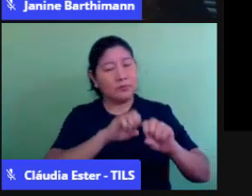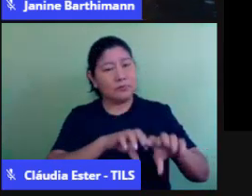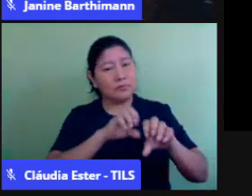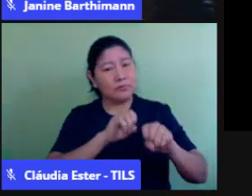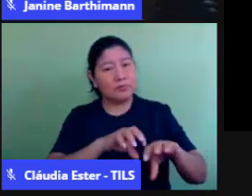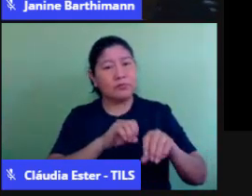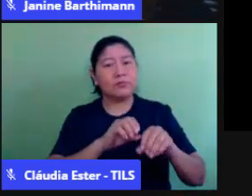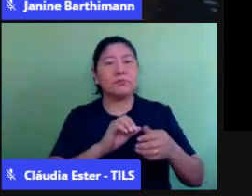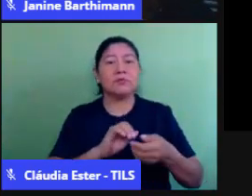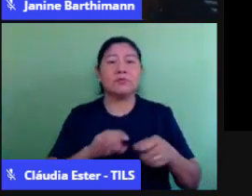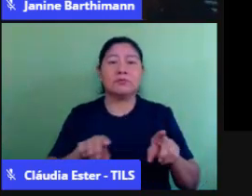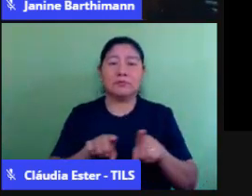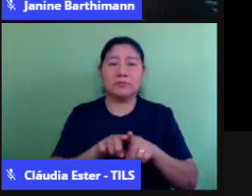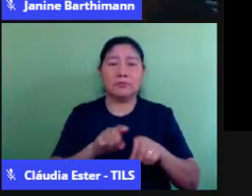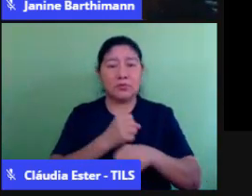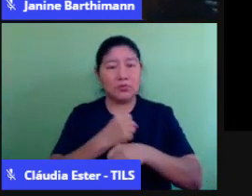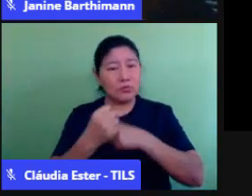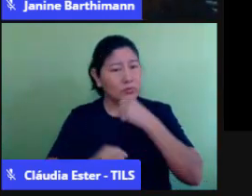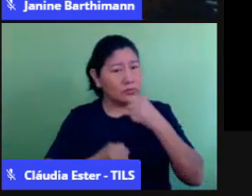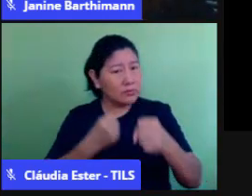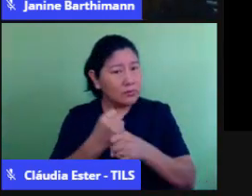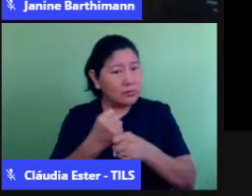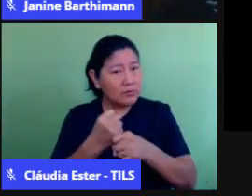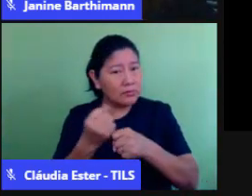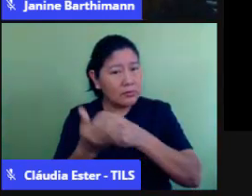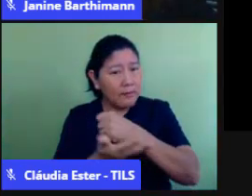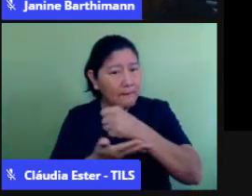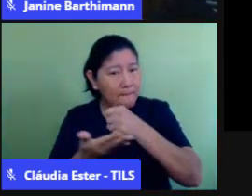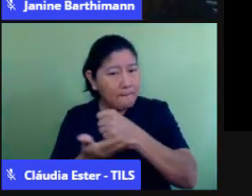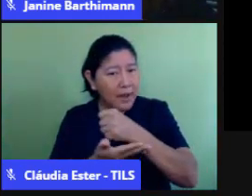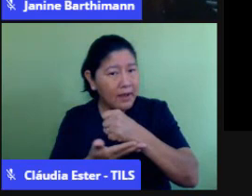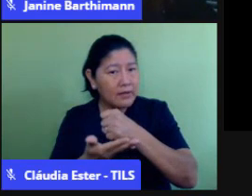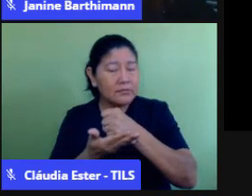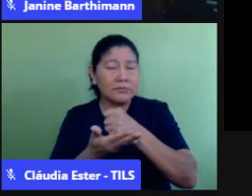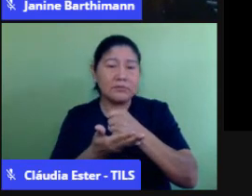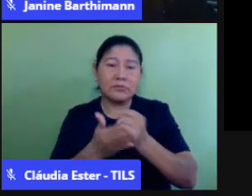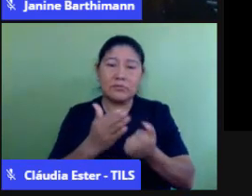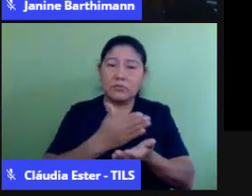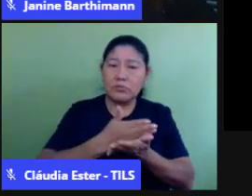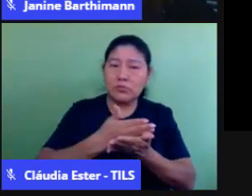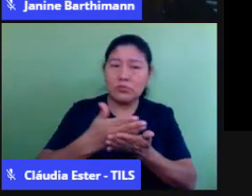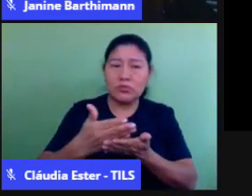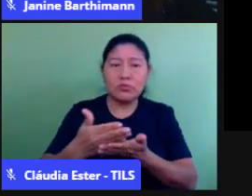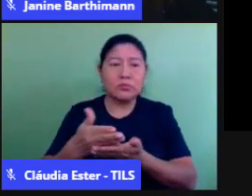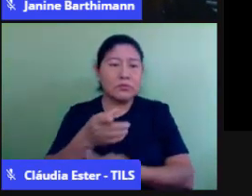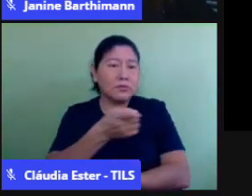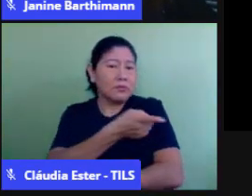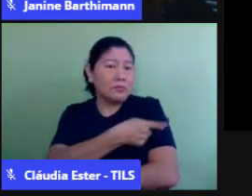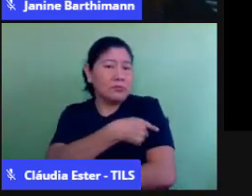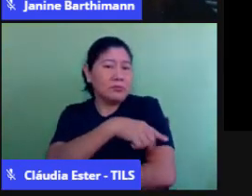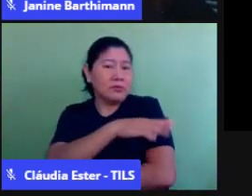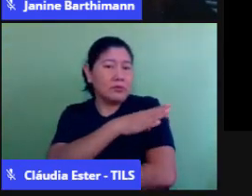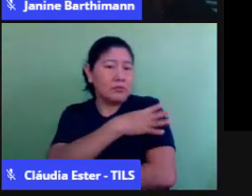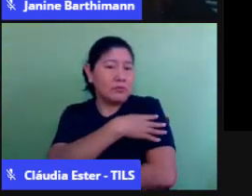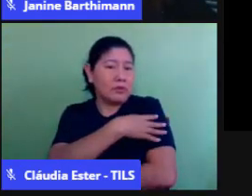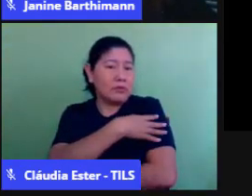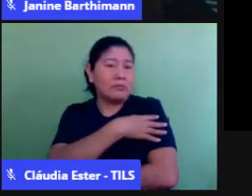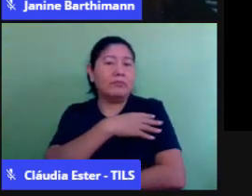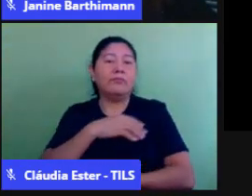escolar, nos anos iniciais do ensino fundamental, sobretudo no próprio ano que se estuda no 4º ano.